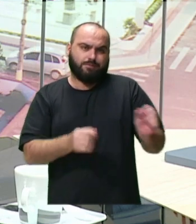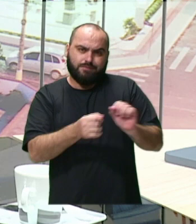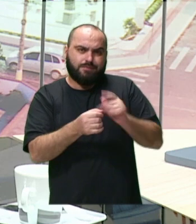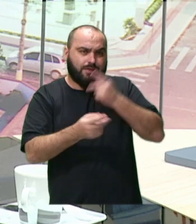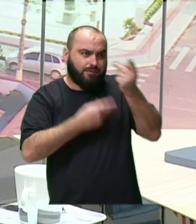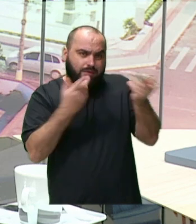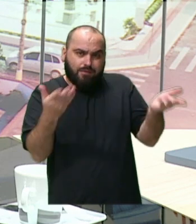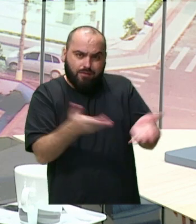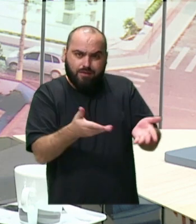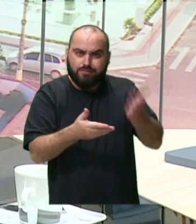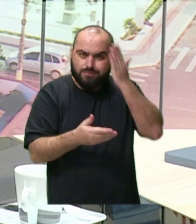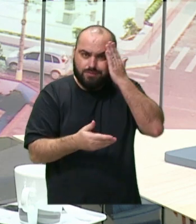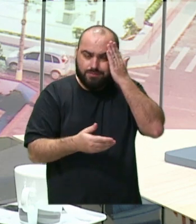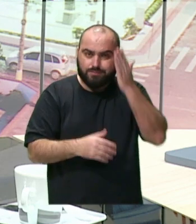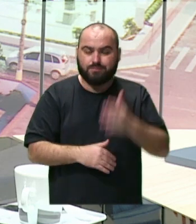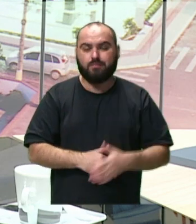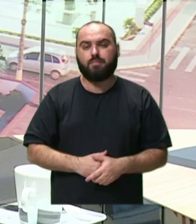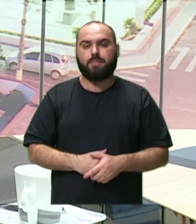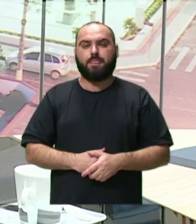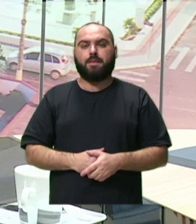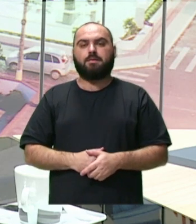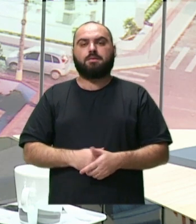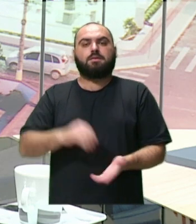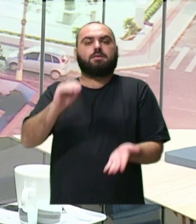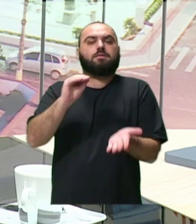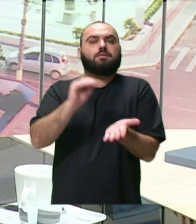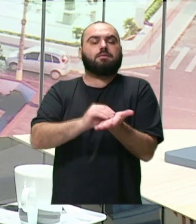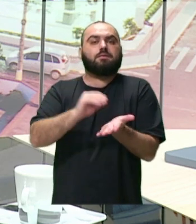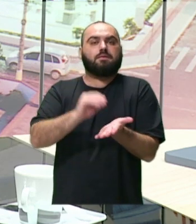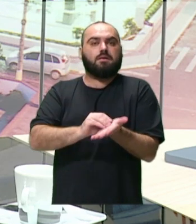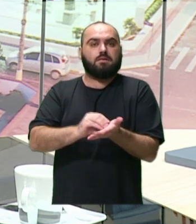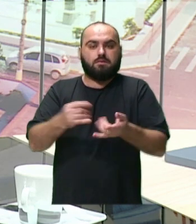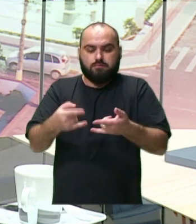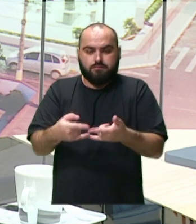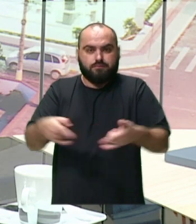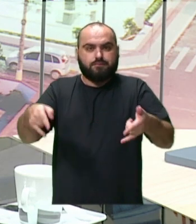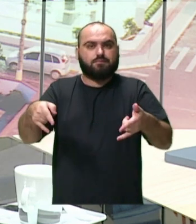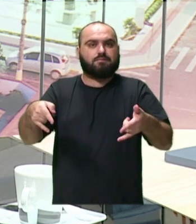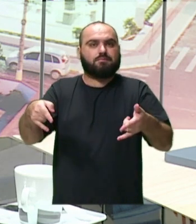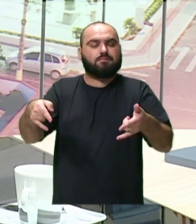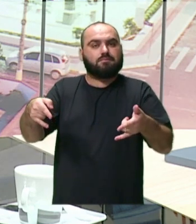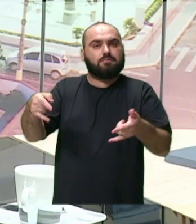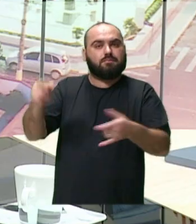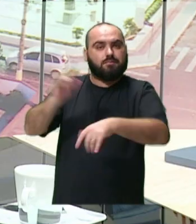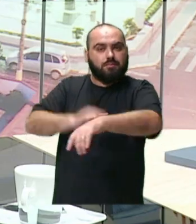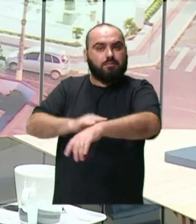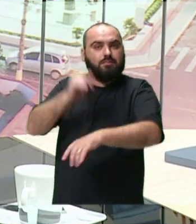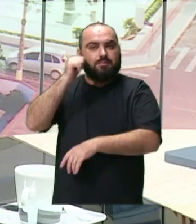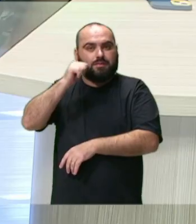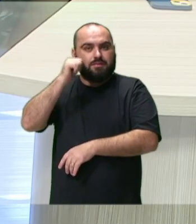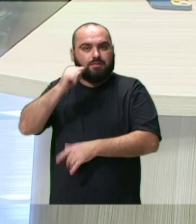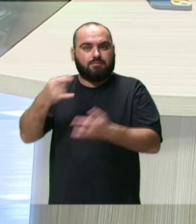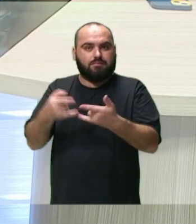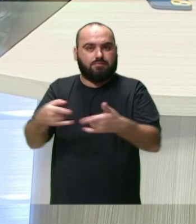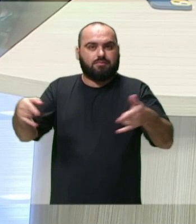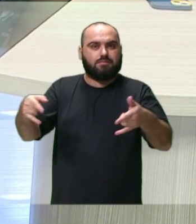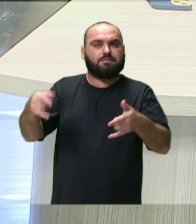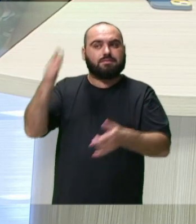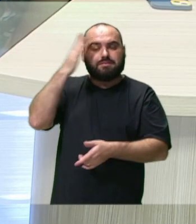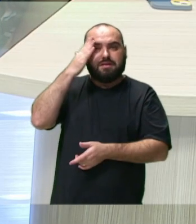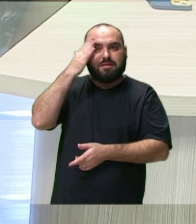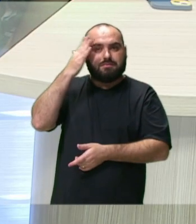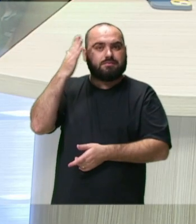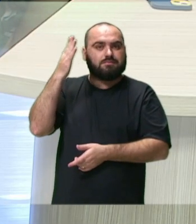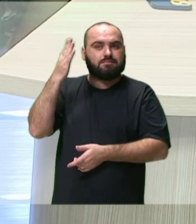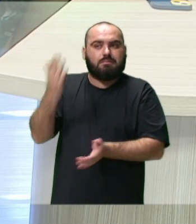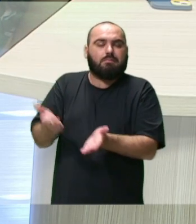falado, que é a situação da falta de absorvente para essas meninas, né, que têm uma condição financeira um pouco